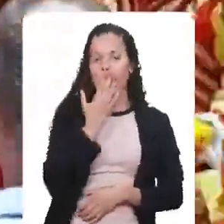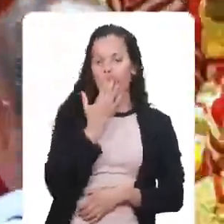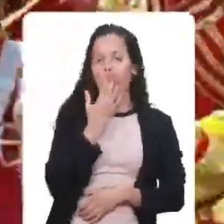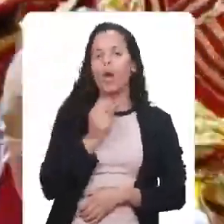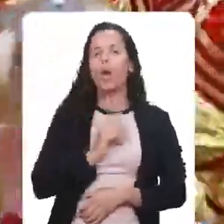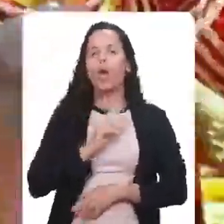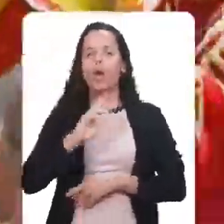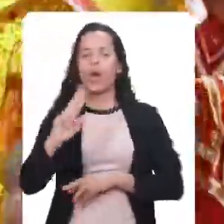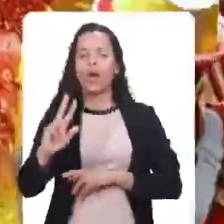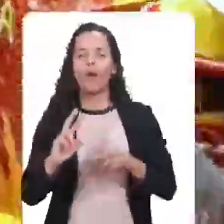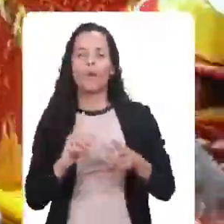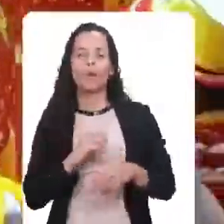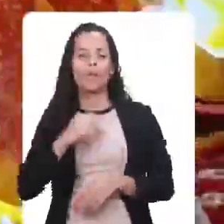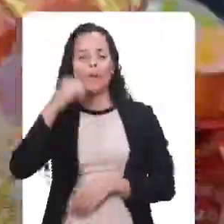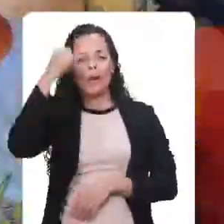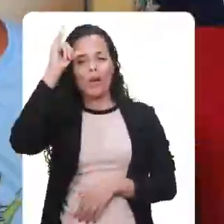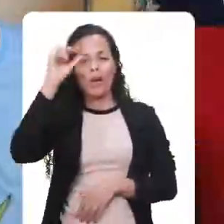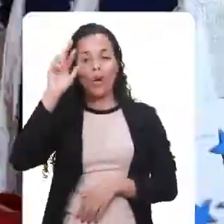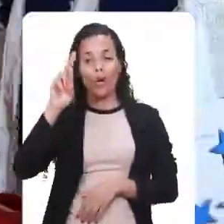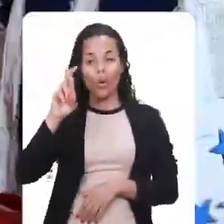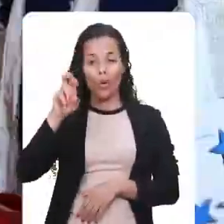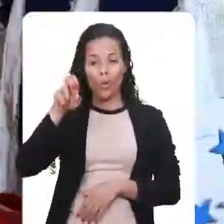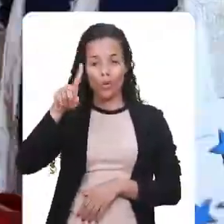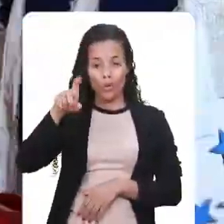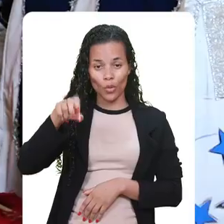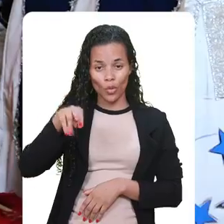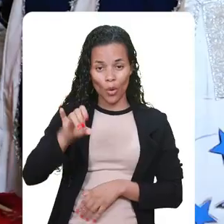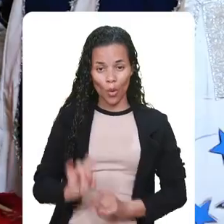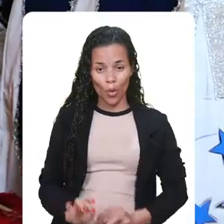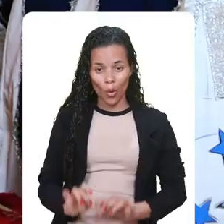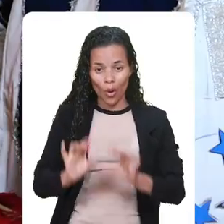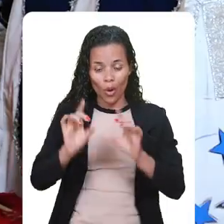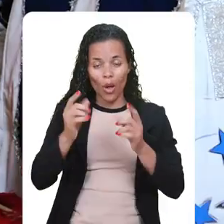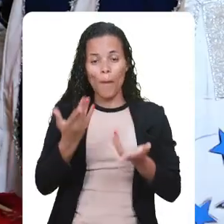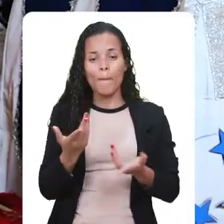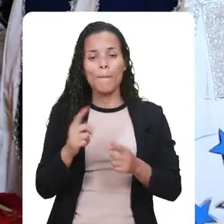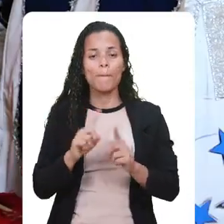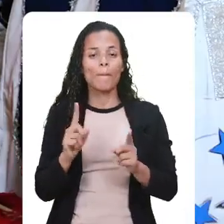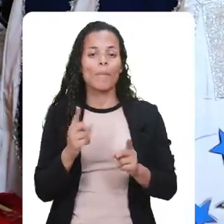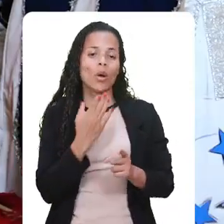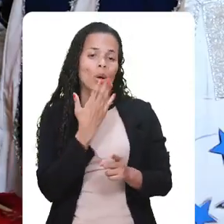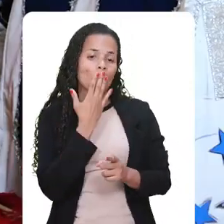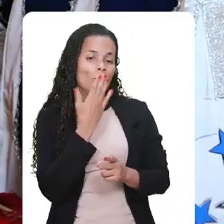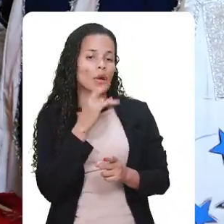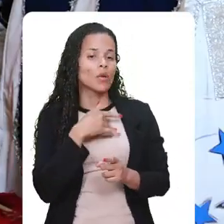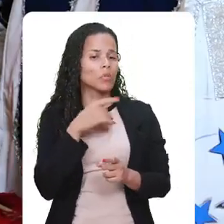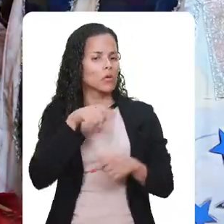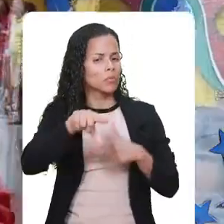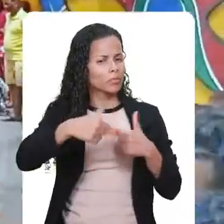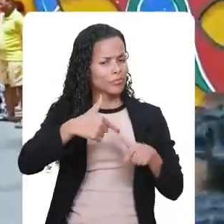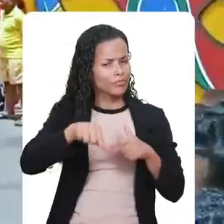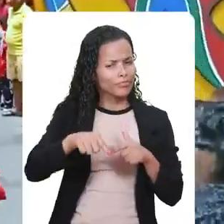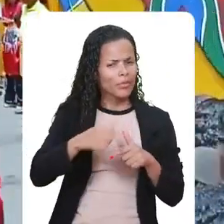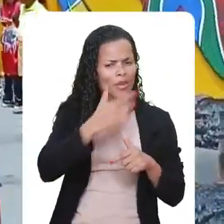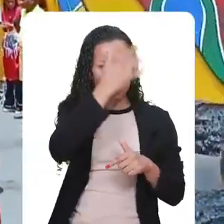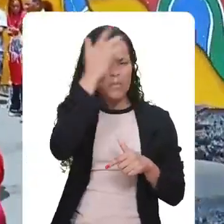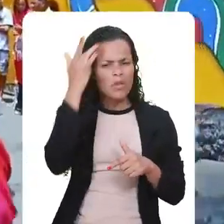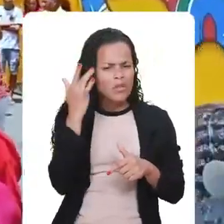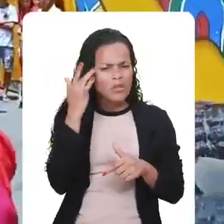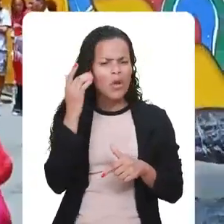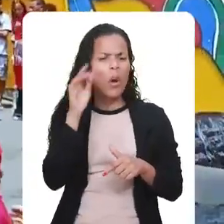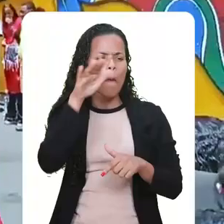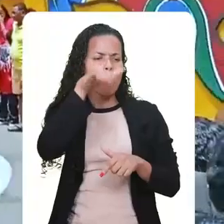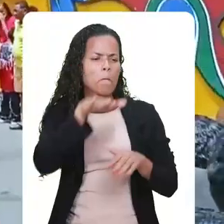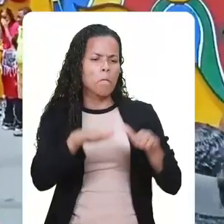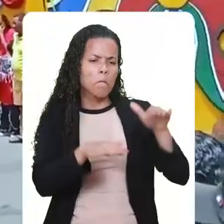função de cores. Ele tem suas cores. O boi roxinol tem suas cores específicas. Mas nem sempre a gente vai trabalhar em